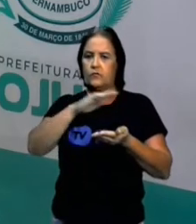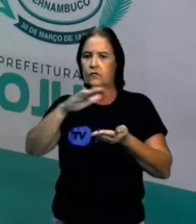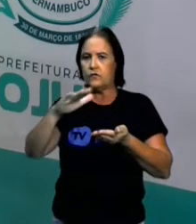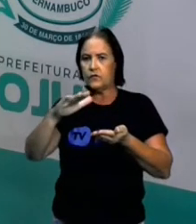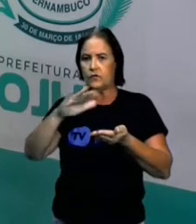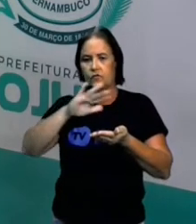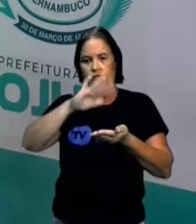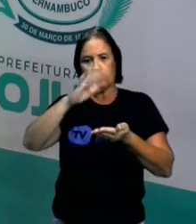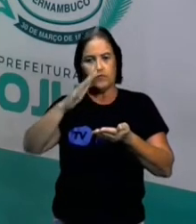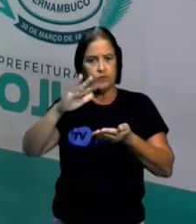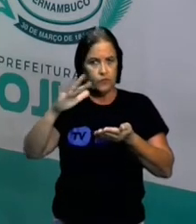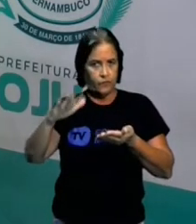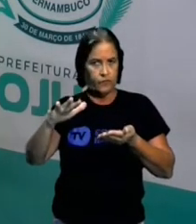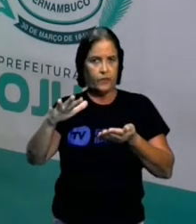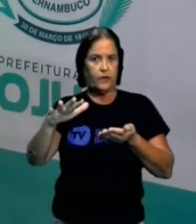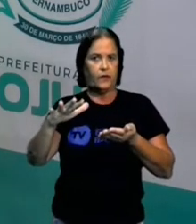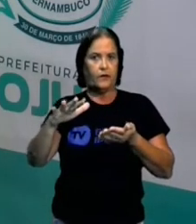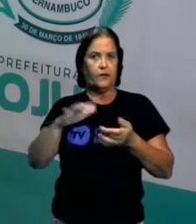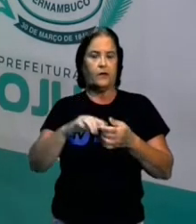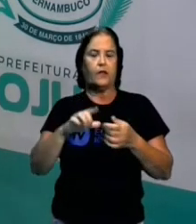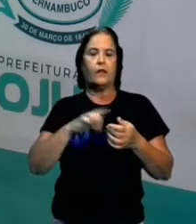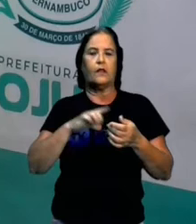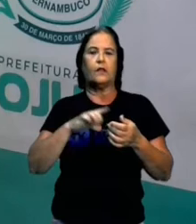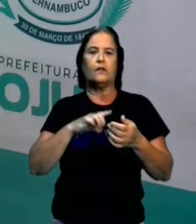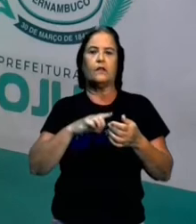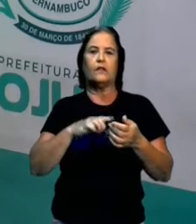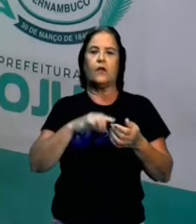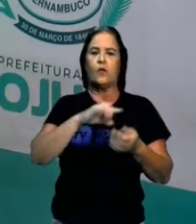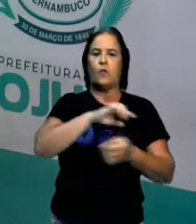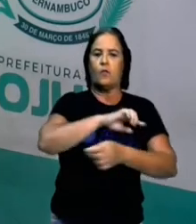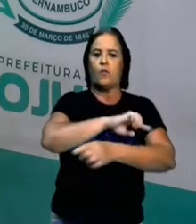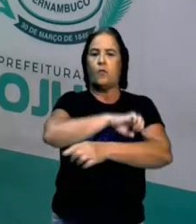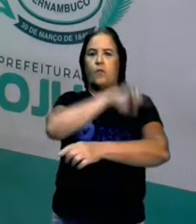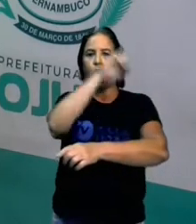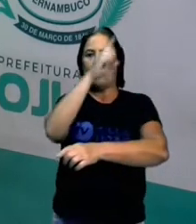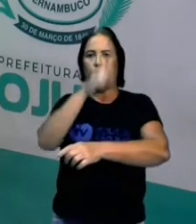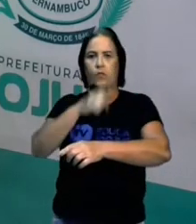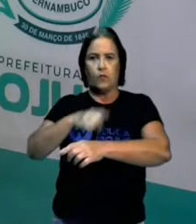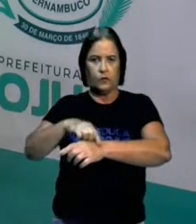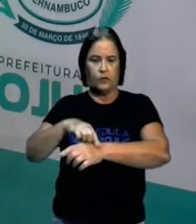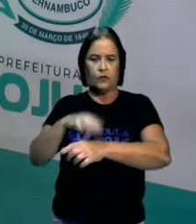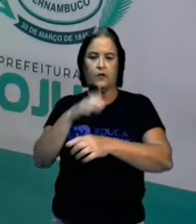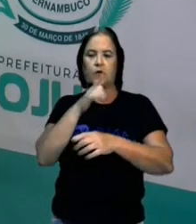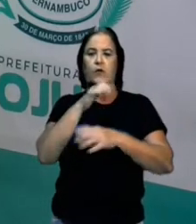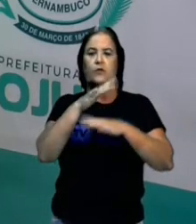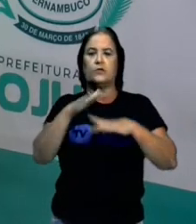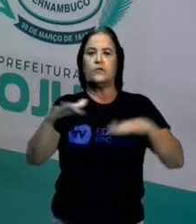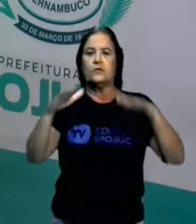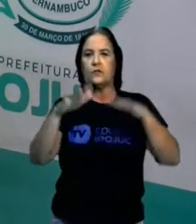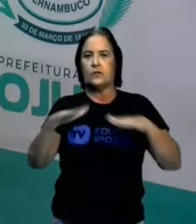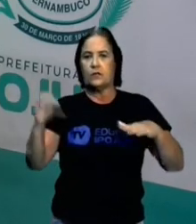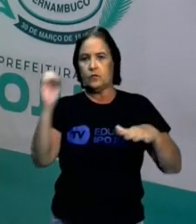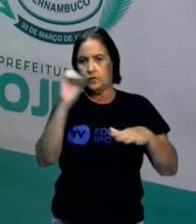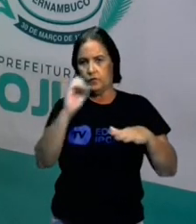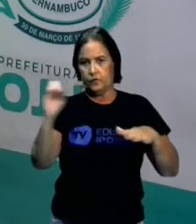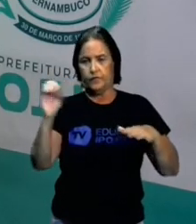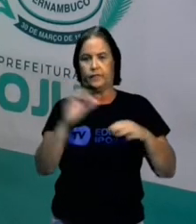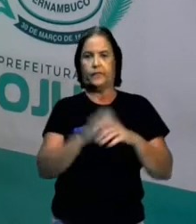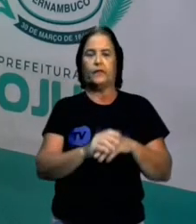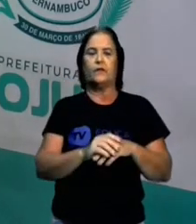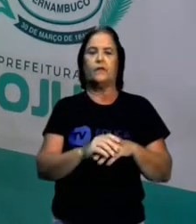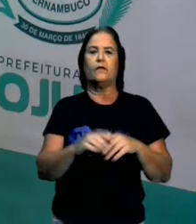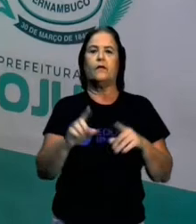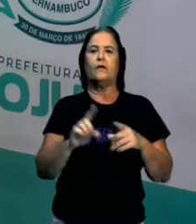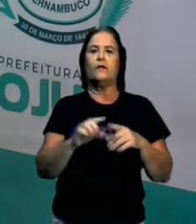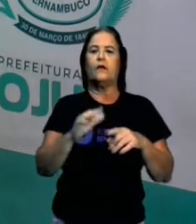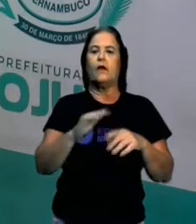irregular, certo? A gente sabe que a Terra é composta de montanhas, de oceanos, né? As terras que estão acima